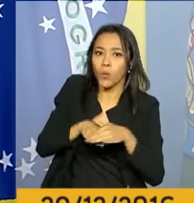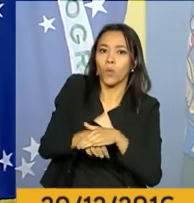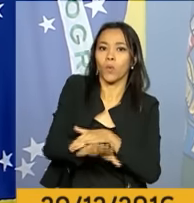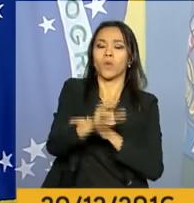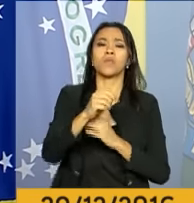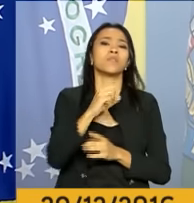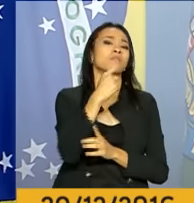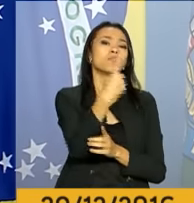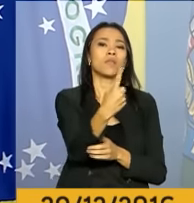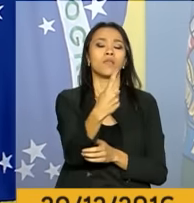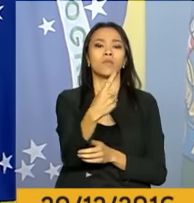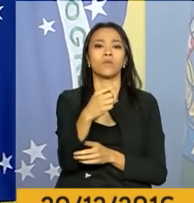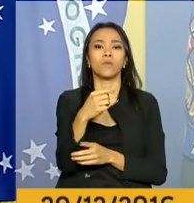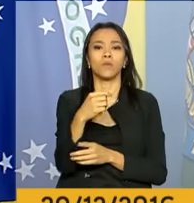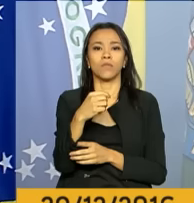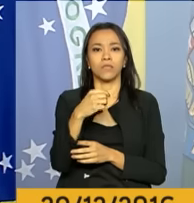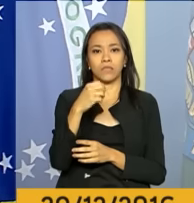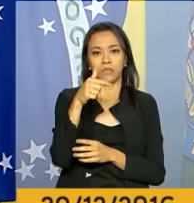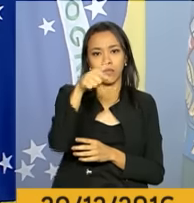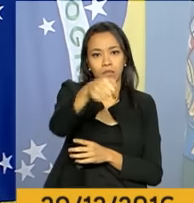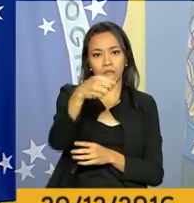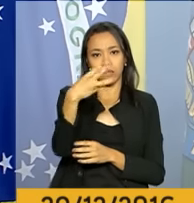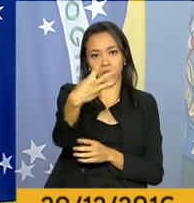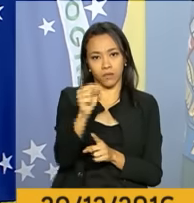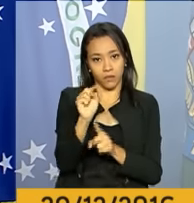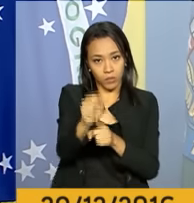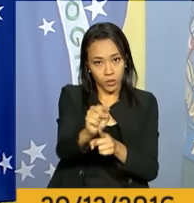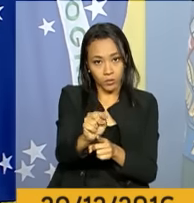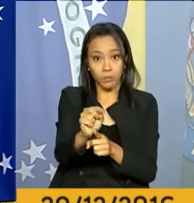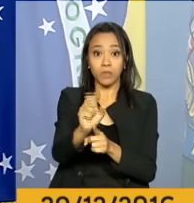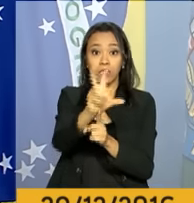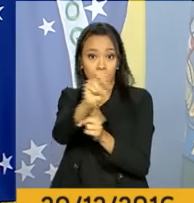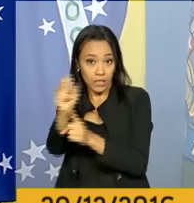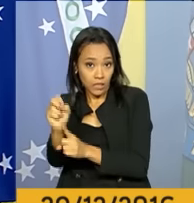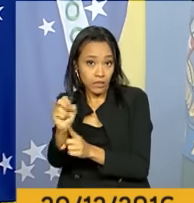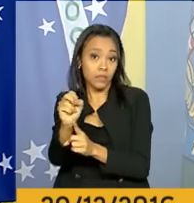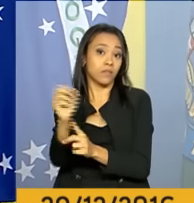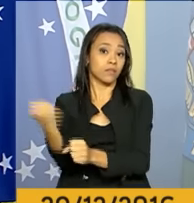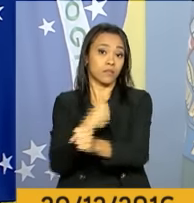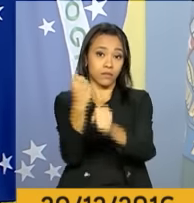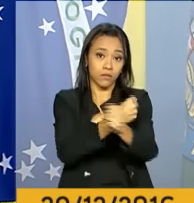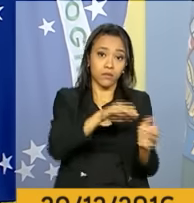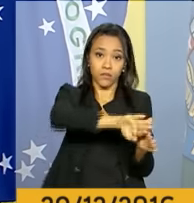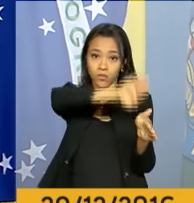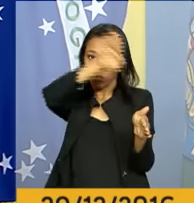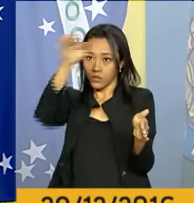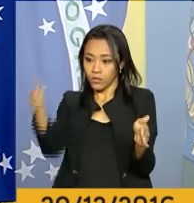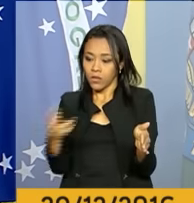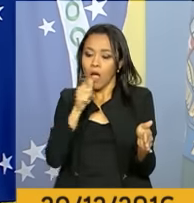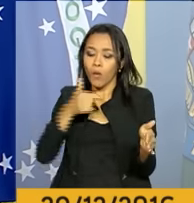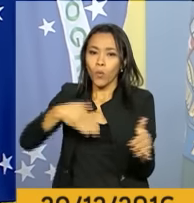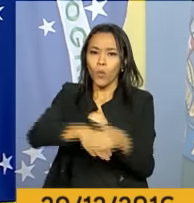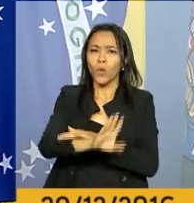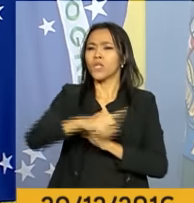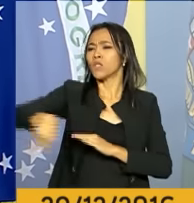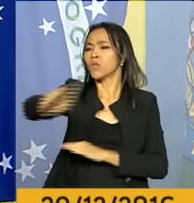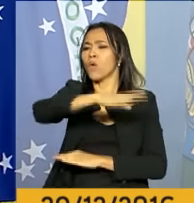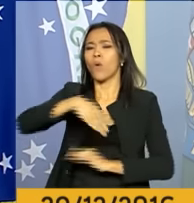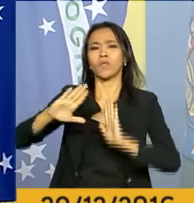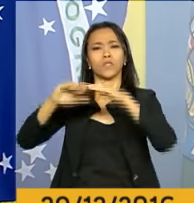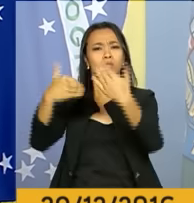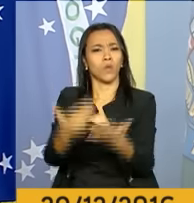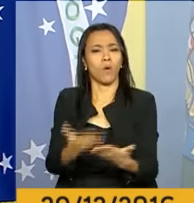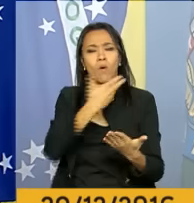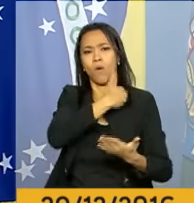13.500 e cisternas que vão fazer com que todas as escolas do Nordeste dos